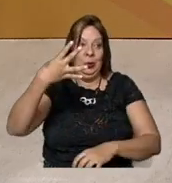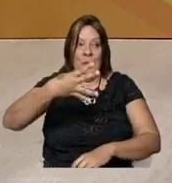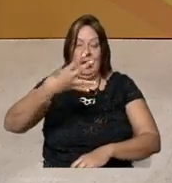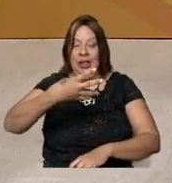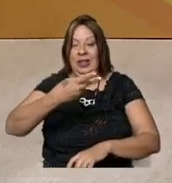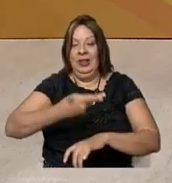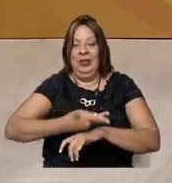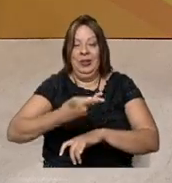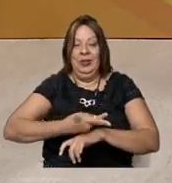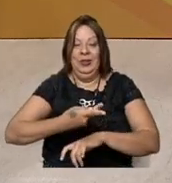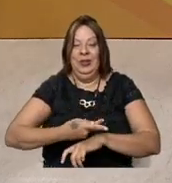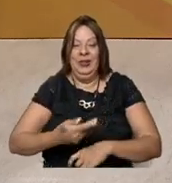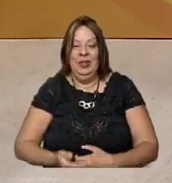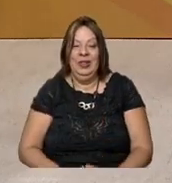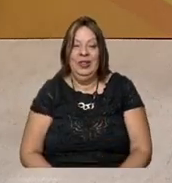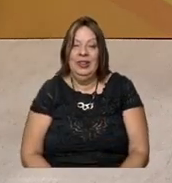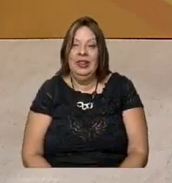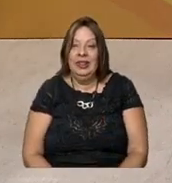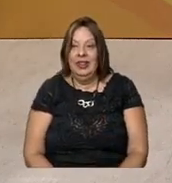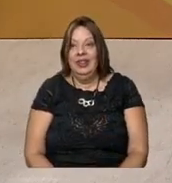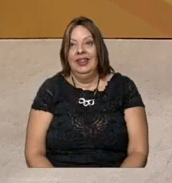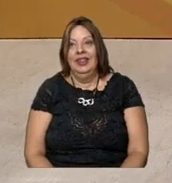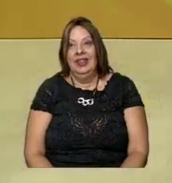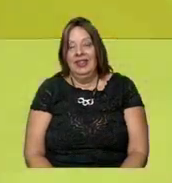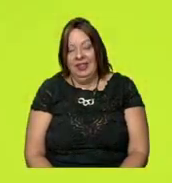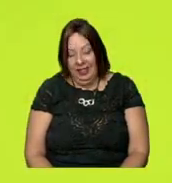nosso quarto prêmio!